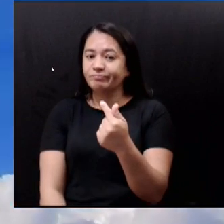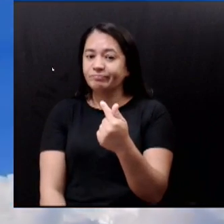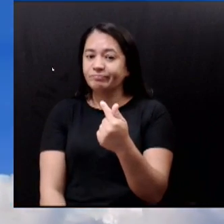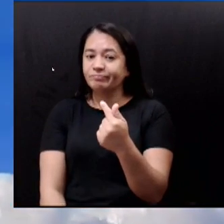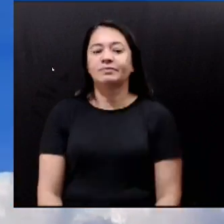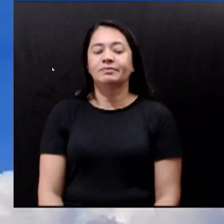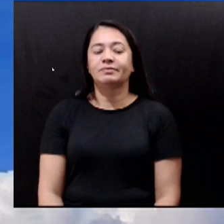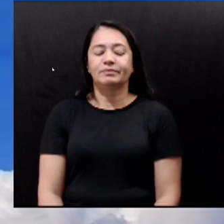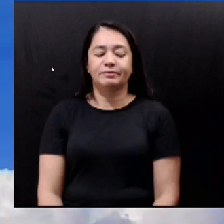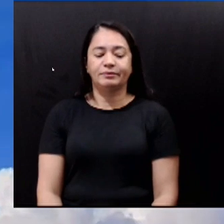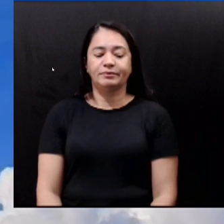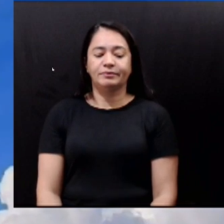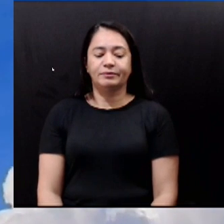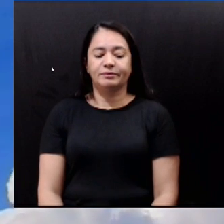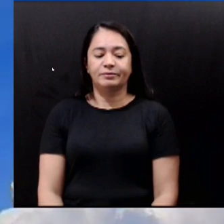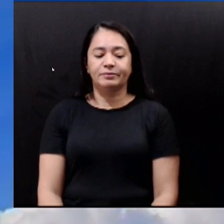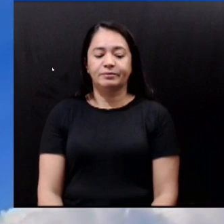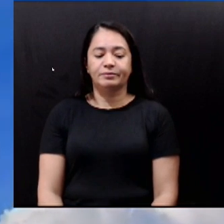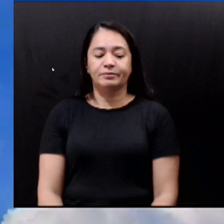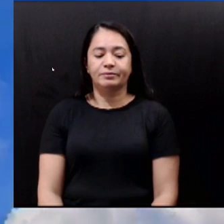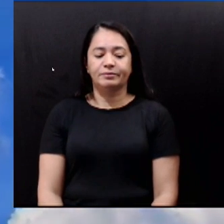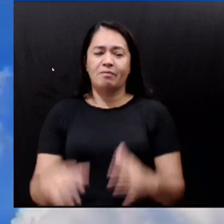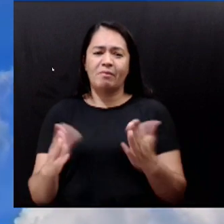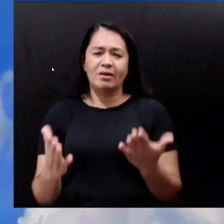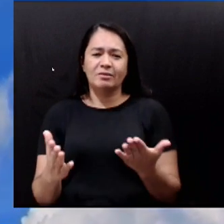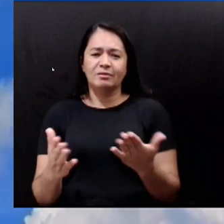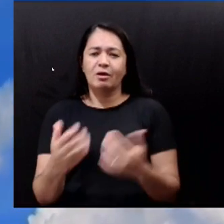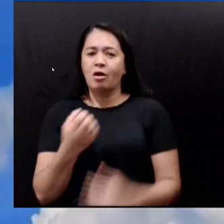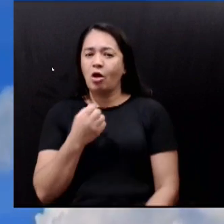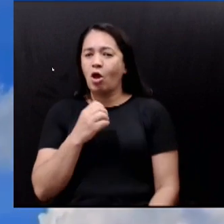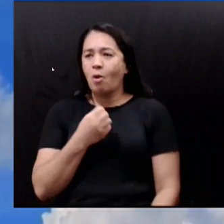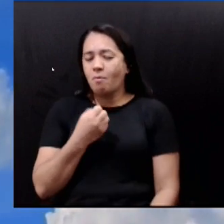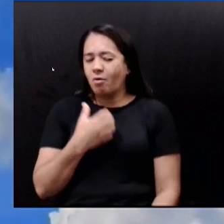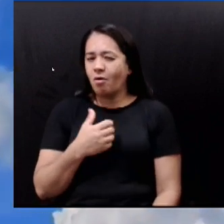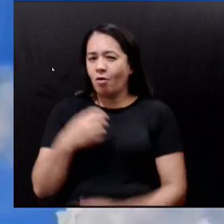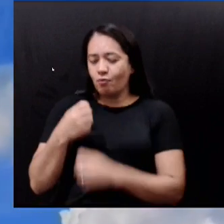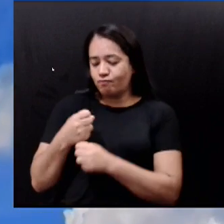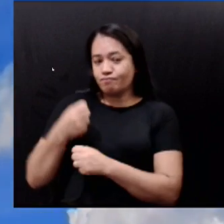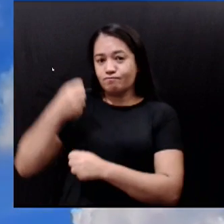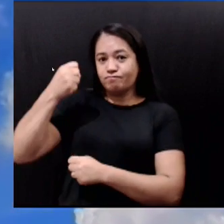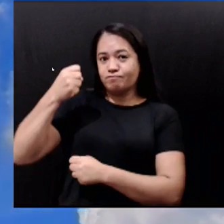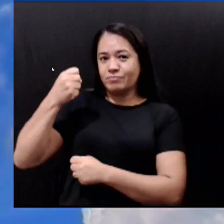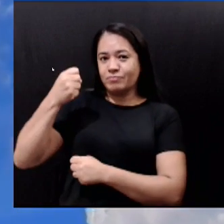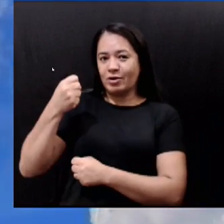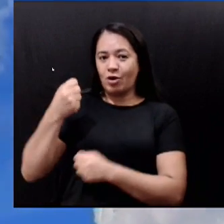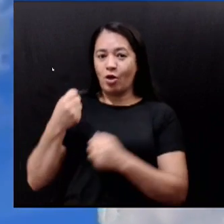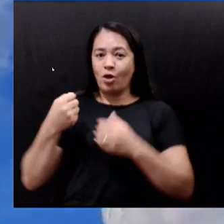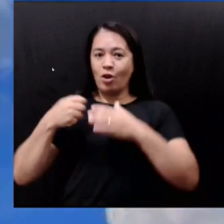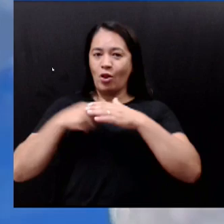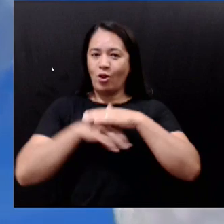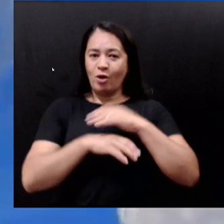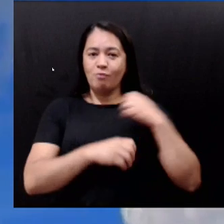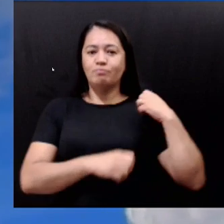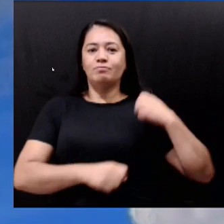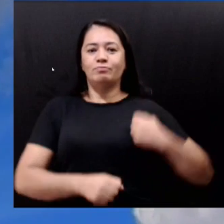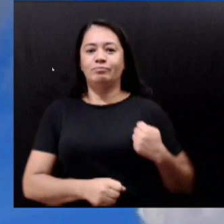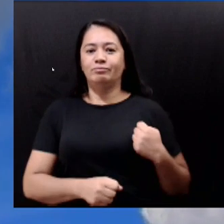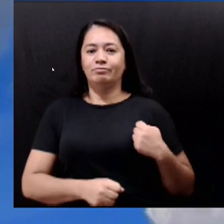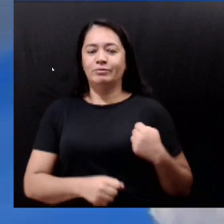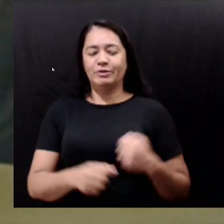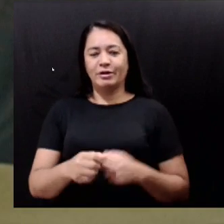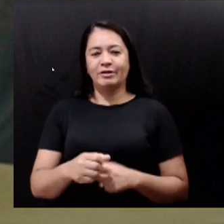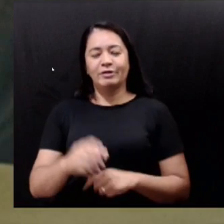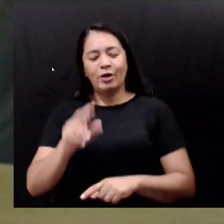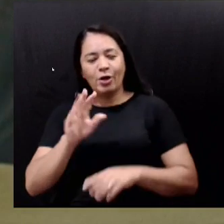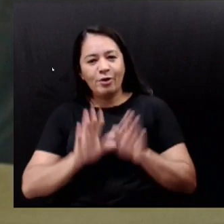27 graus, tá? Mas é sempre bom levar um guarda-chuvinha na bolsa, aí no carro, por precaução, tá certo? Então tá bom,